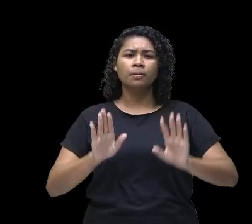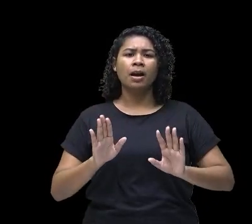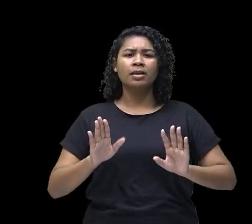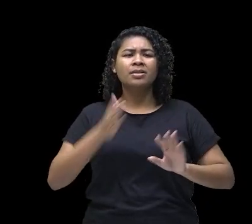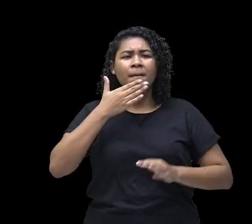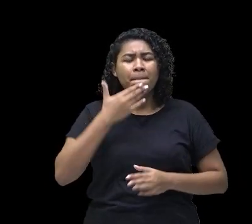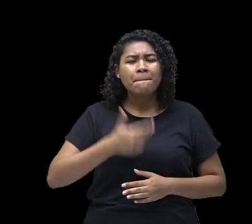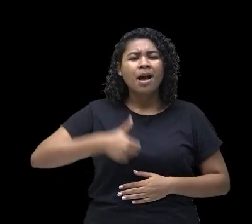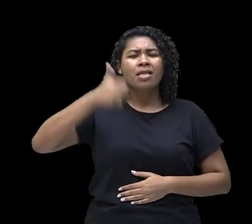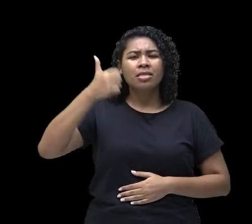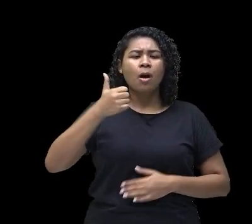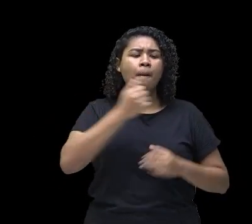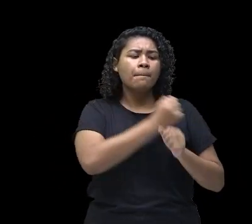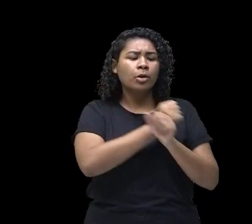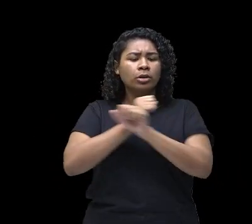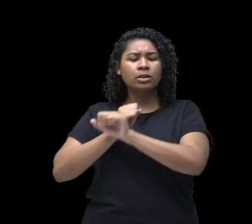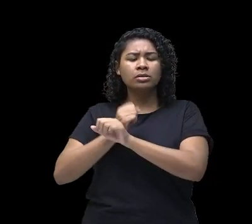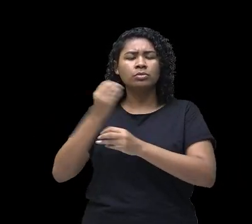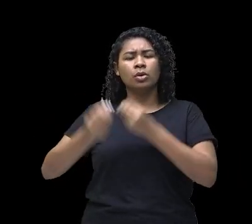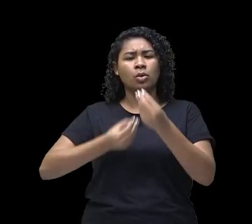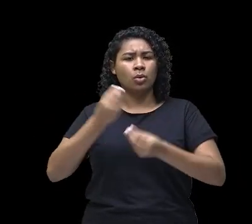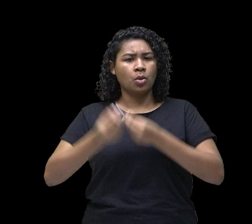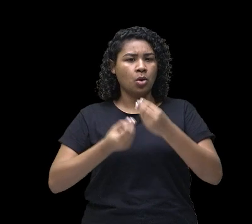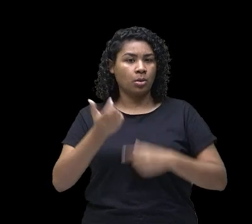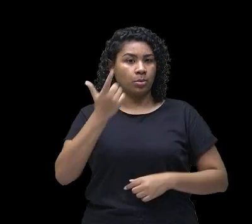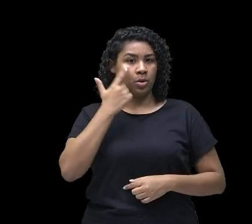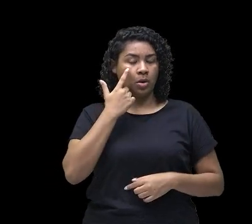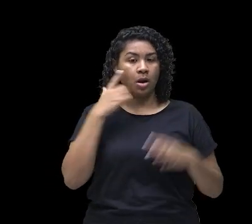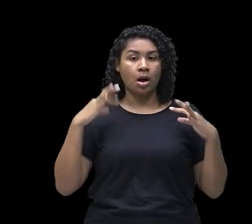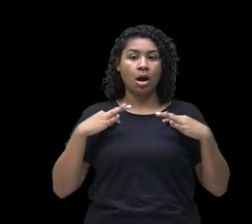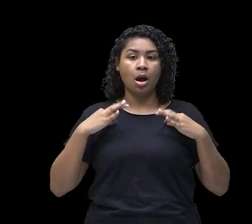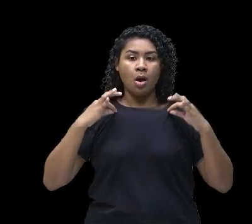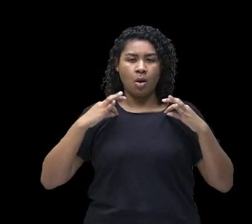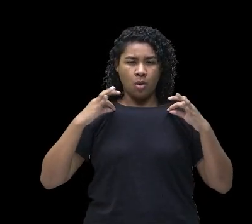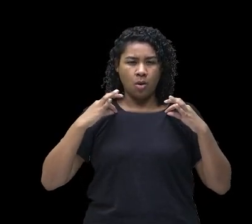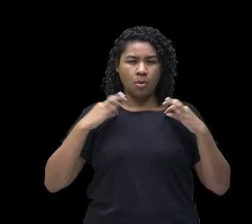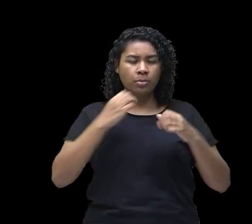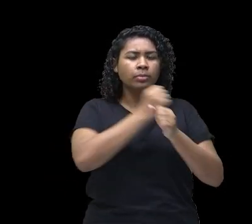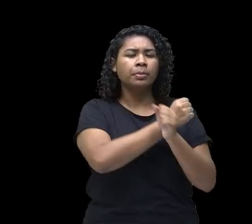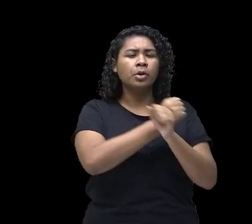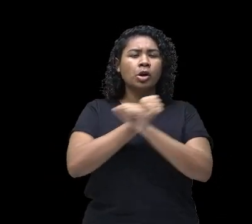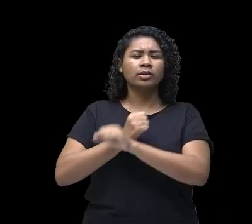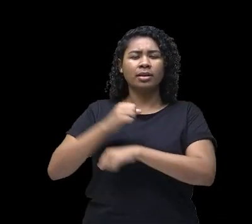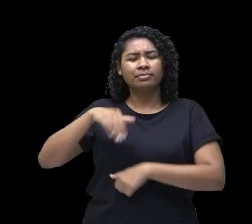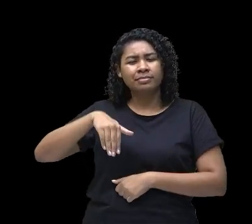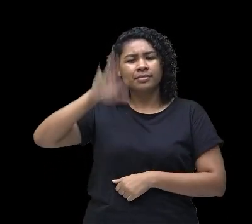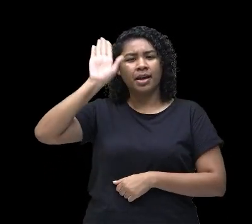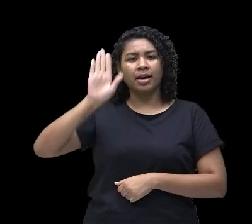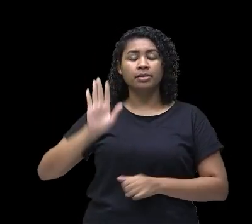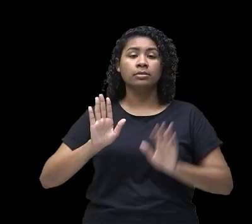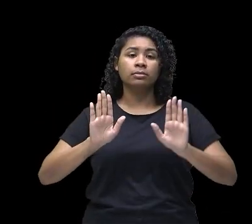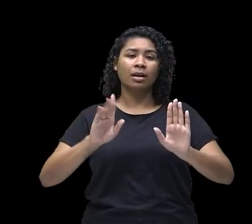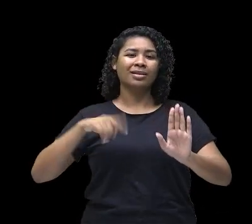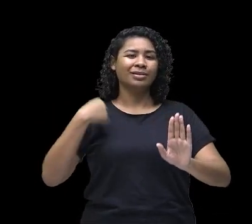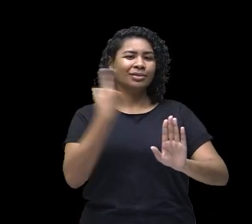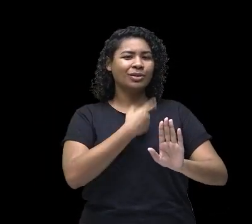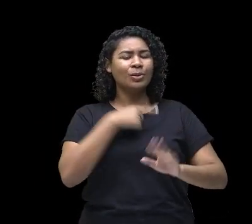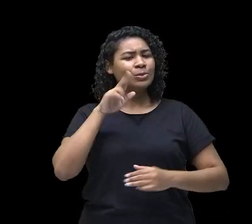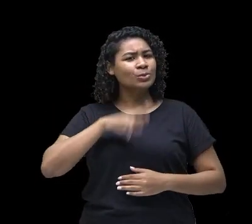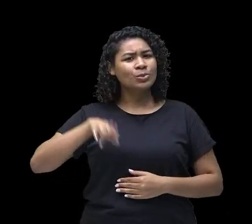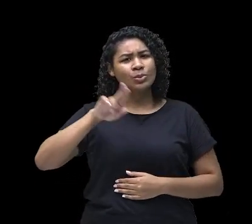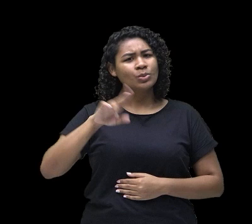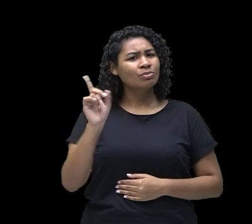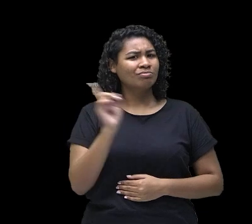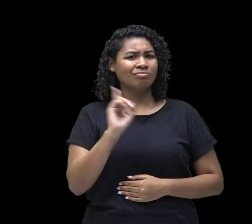proteger? As roupas, na verdade, protegem mais do que os cremes. Porém, nós não utilizamos roupas no